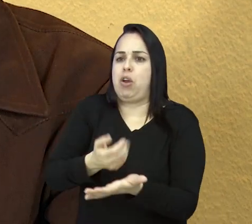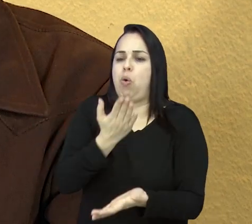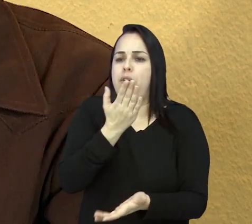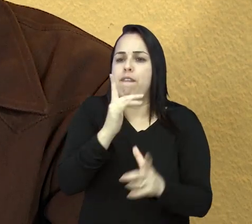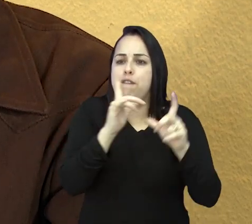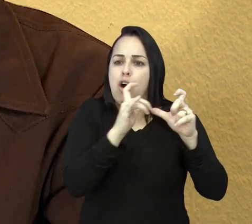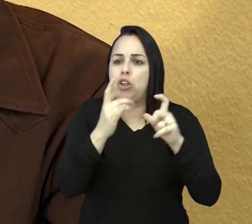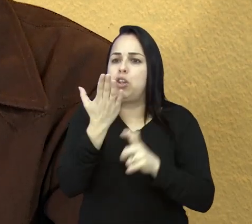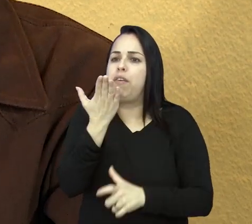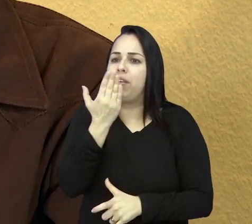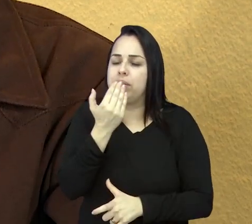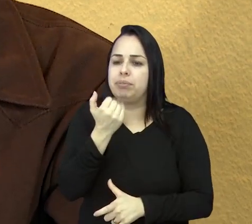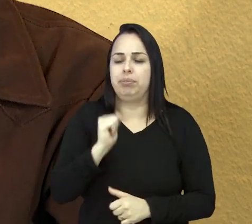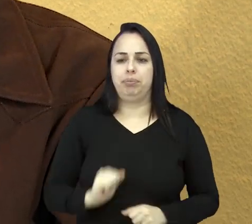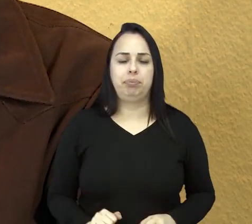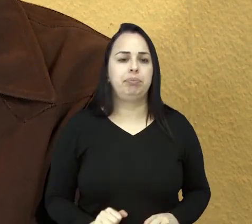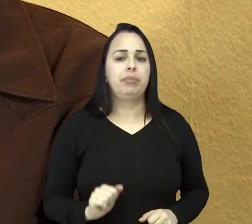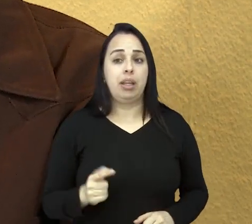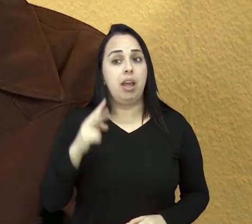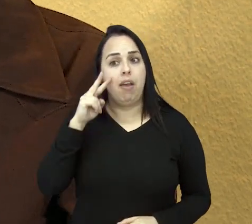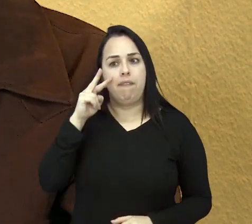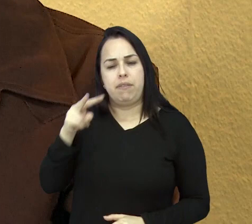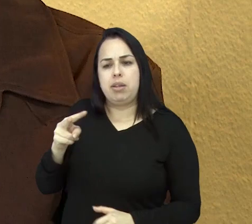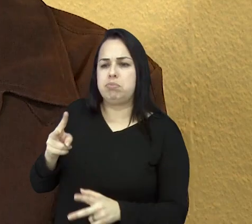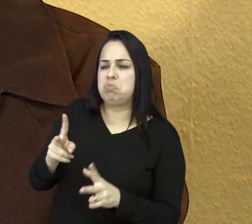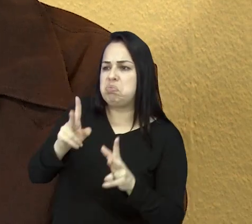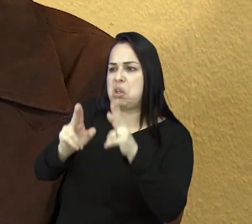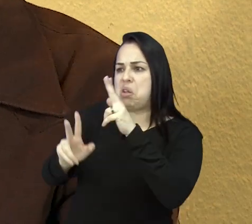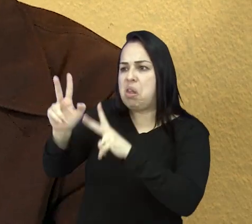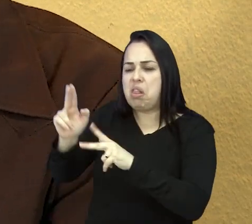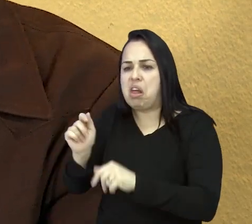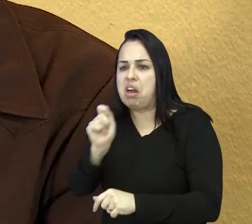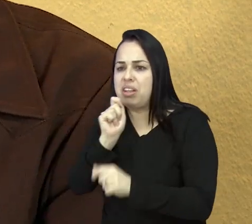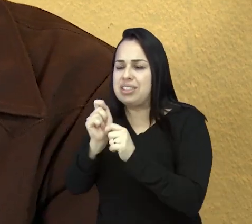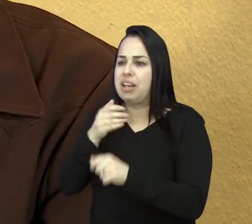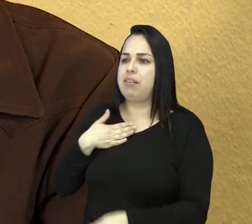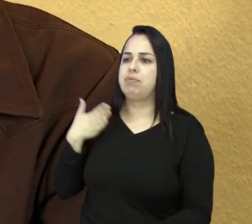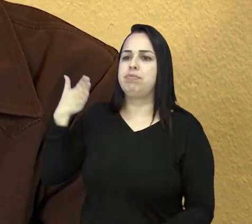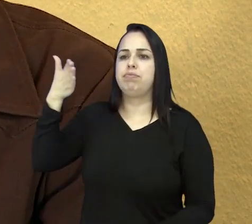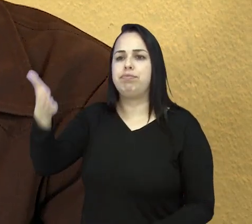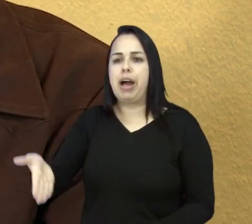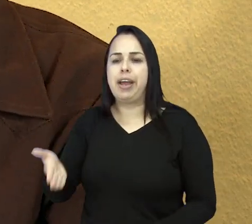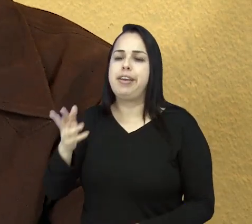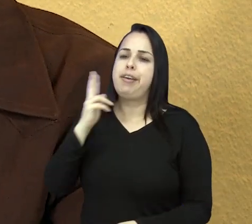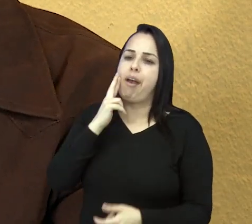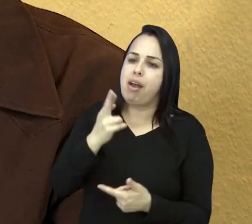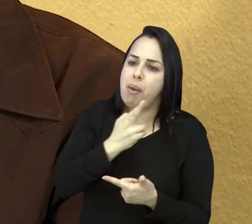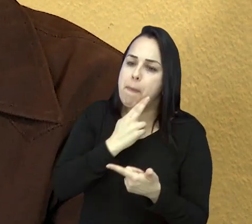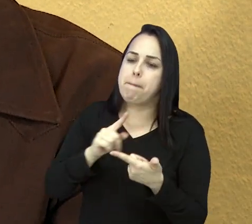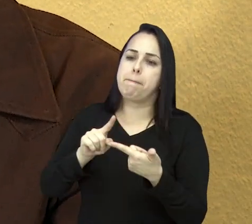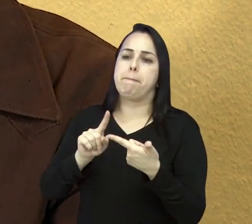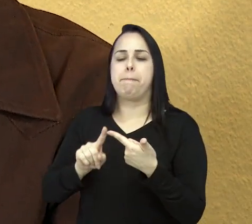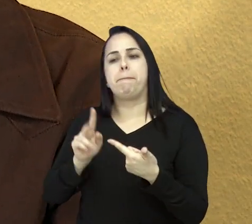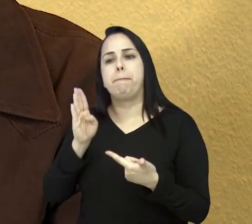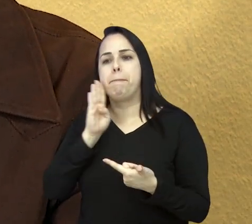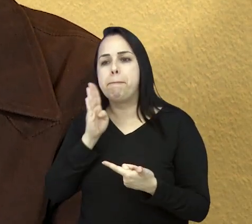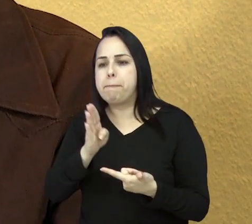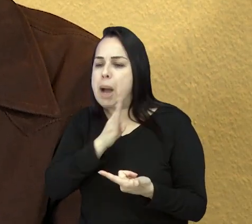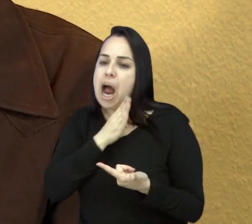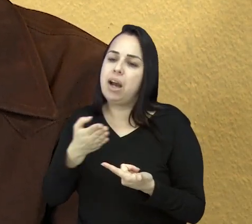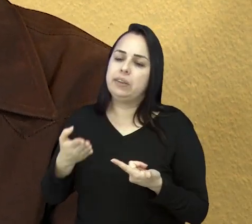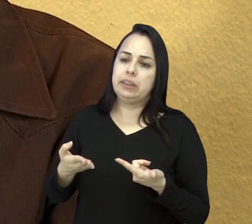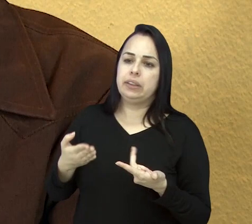Porque aí eu vi que quando você está na redação dos jornais, você vai muito fazer matéria em restaurantes, em